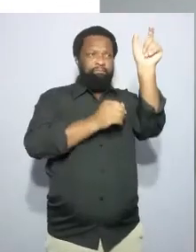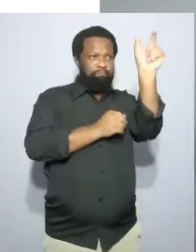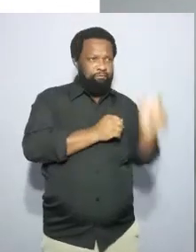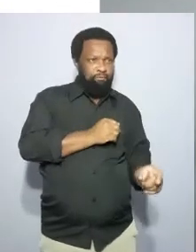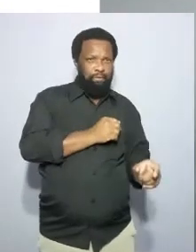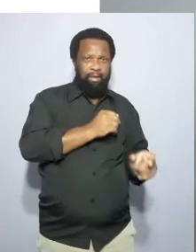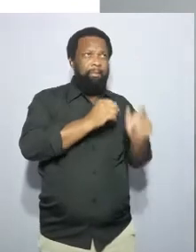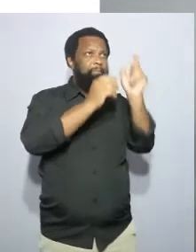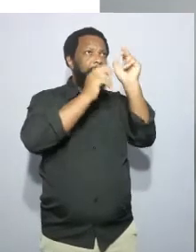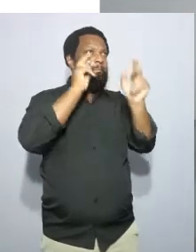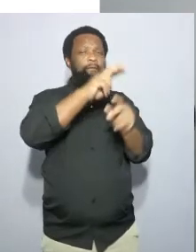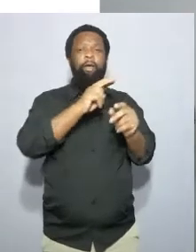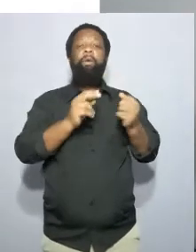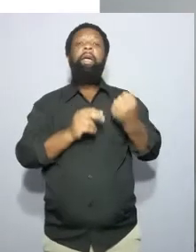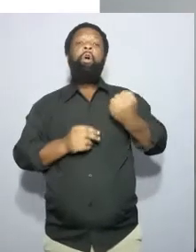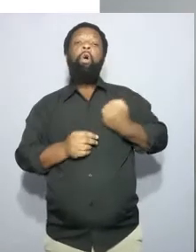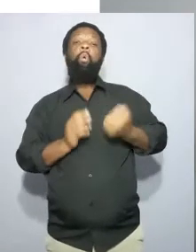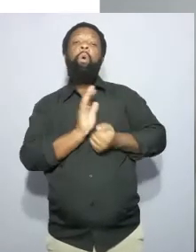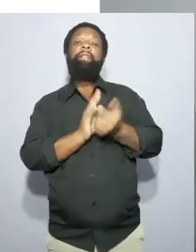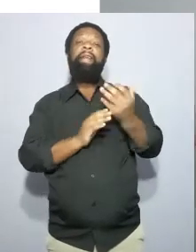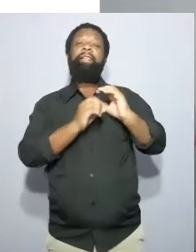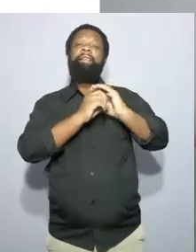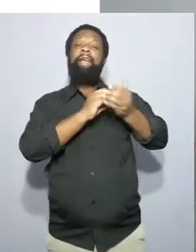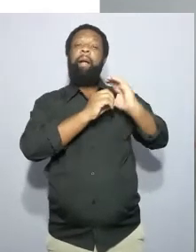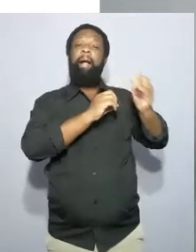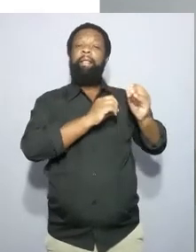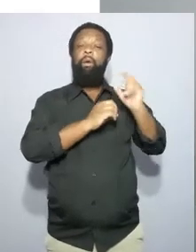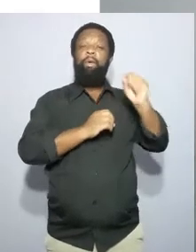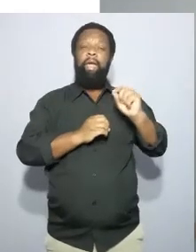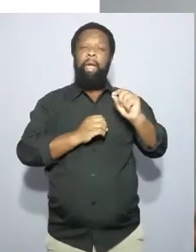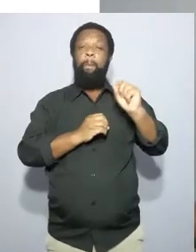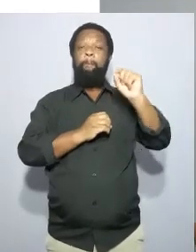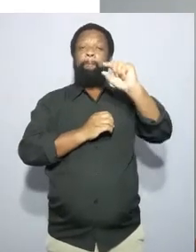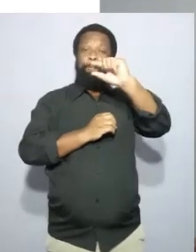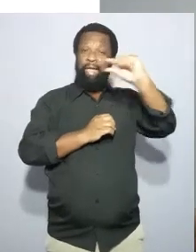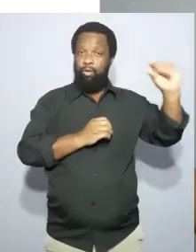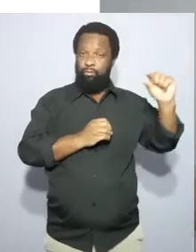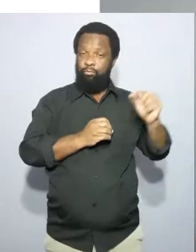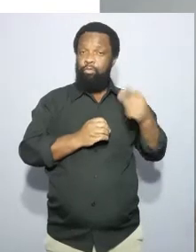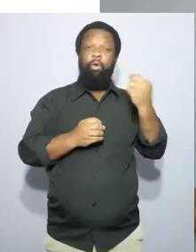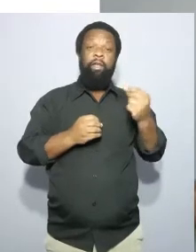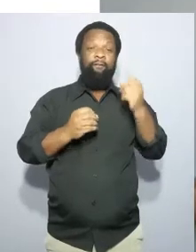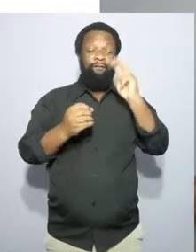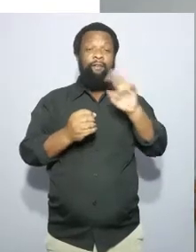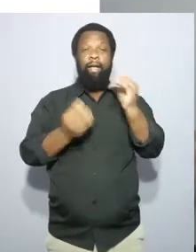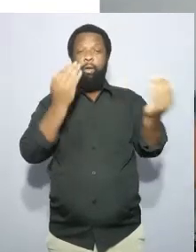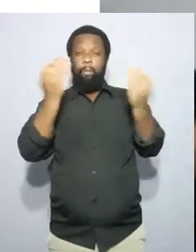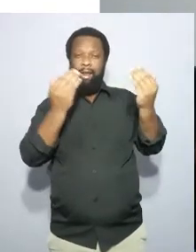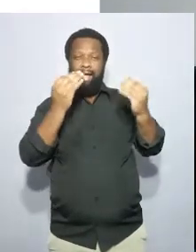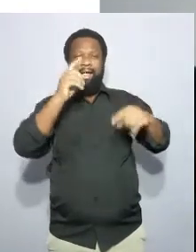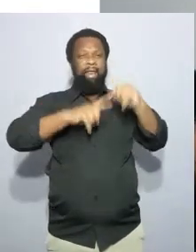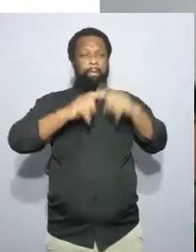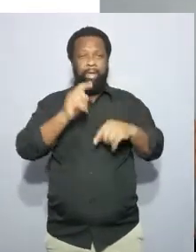nós olhamos para o número de tramadas, ou seja, para o período, e quando nós vamos comparar elementos que estão no